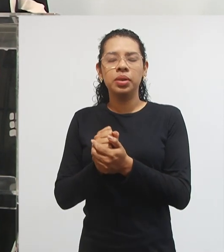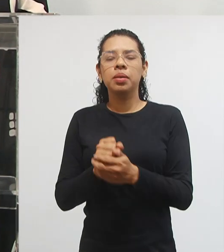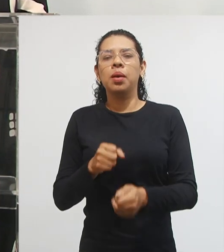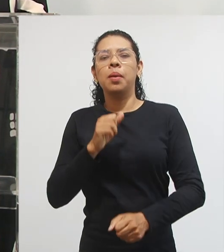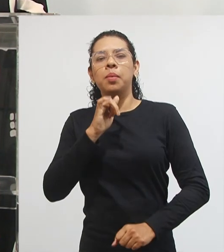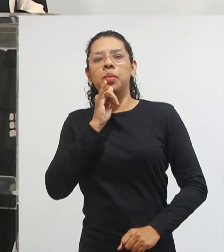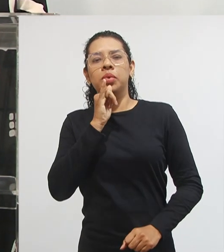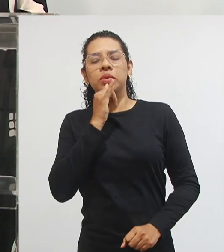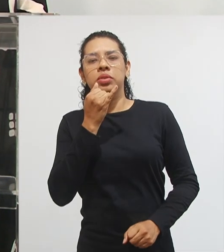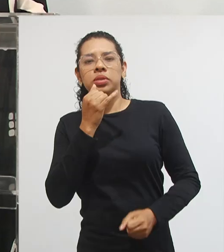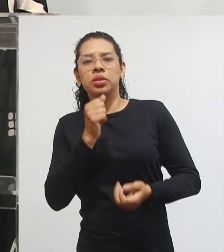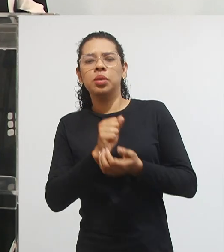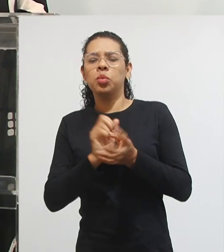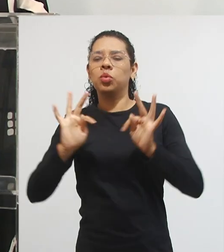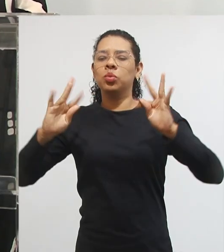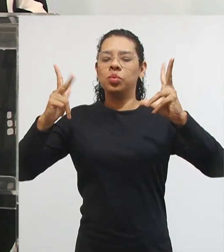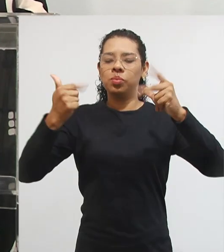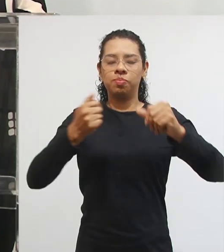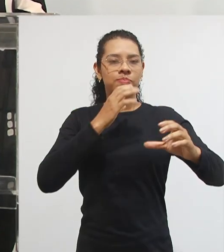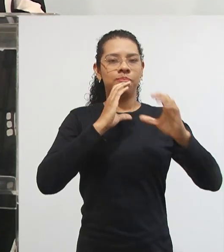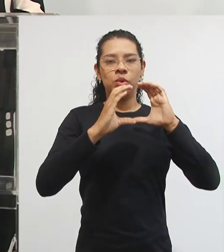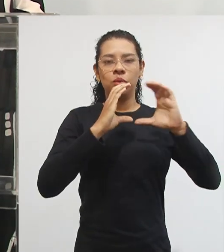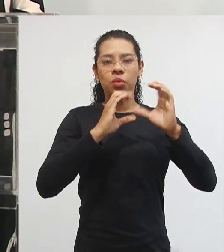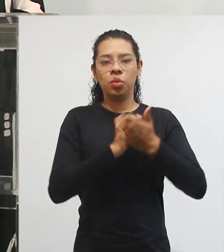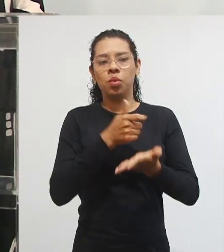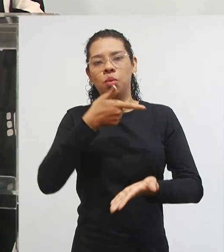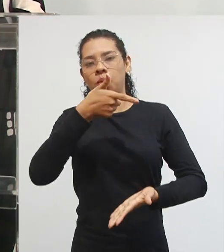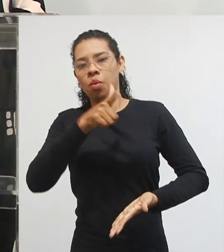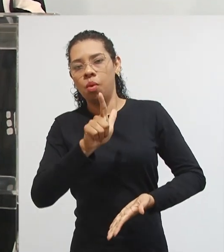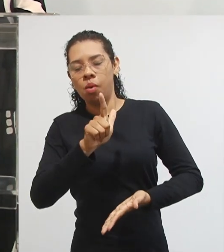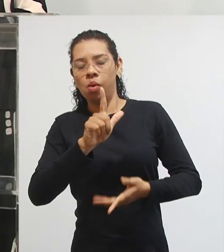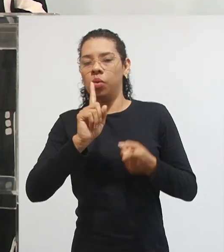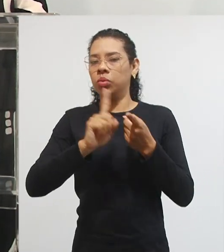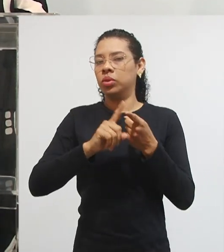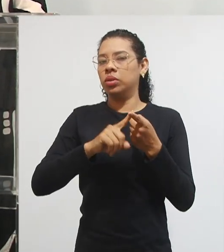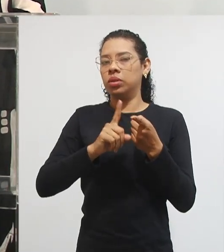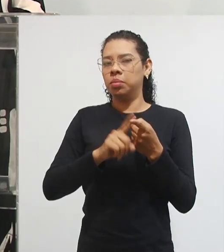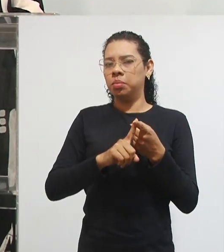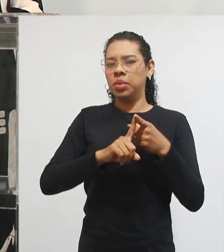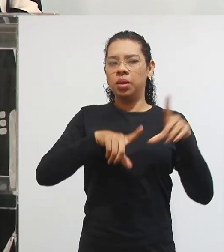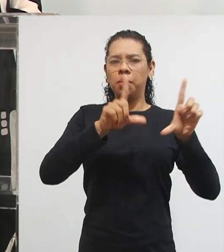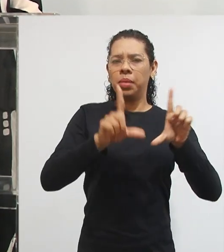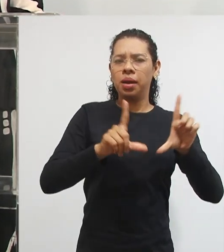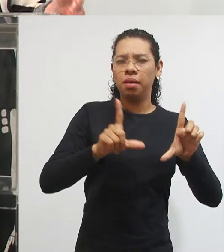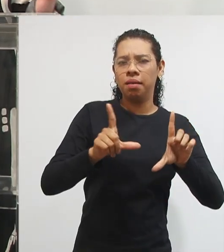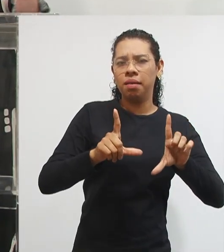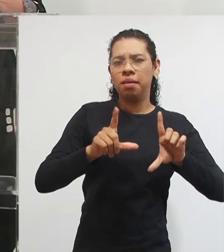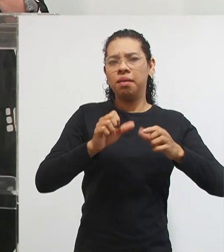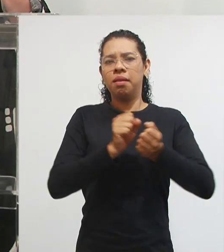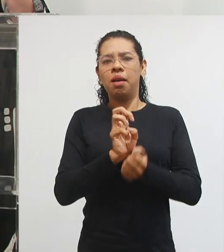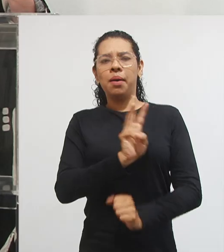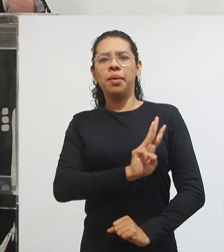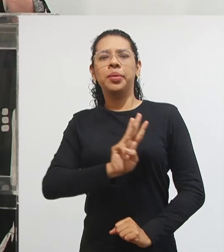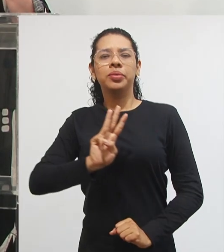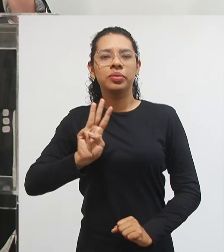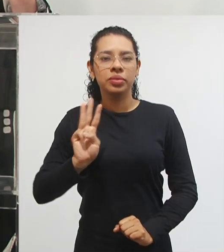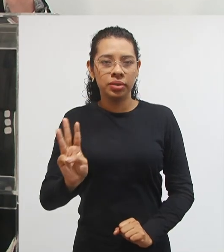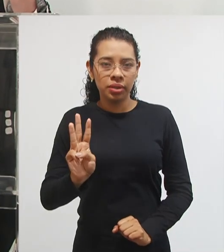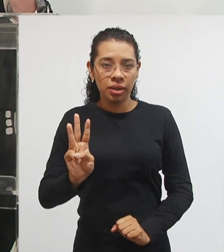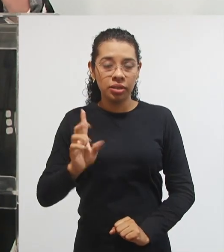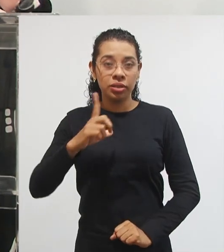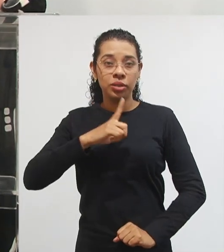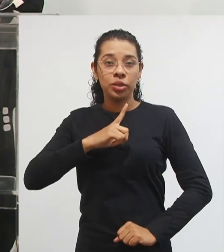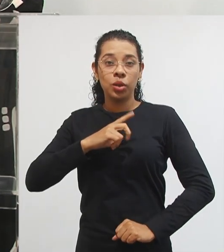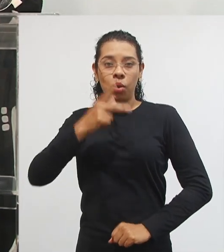com os meios de comunicação, né? Com os jornais, com as TVs, com os sites, e